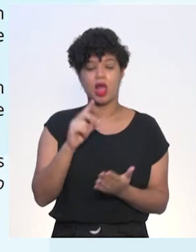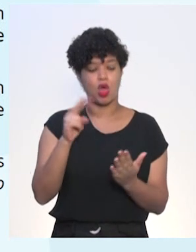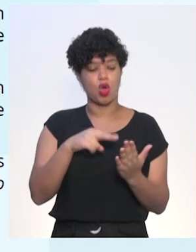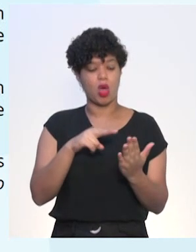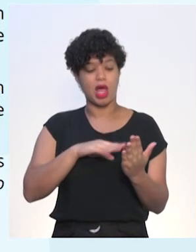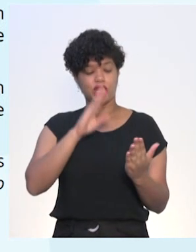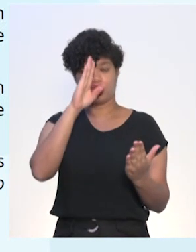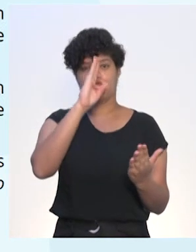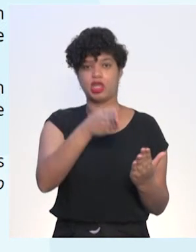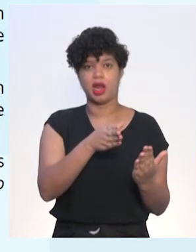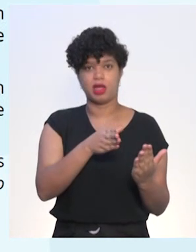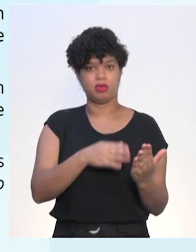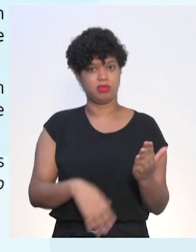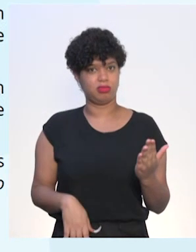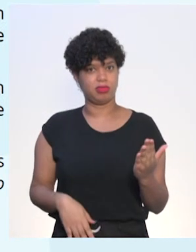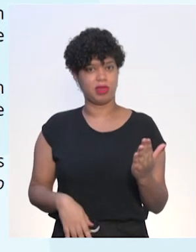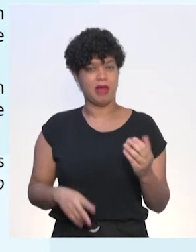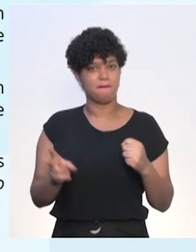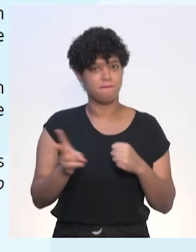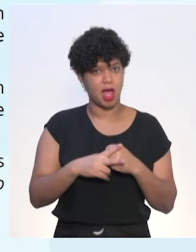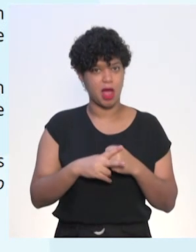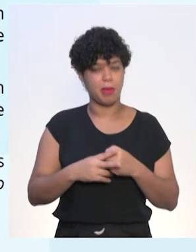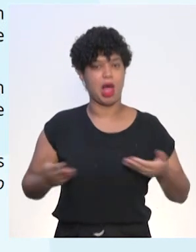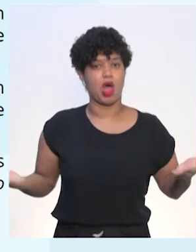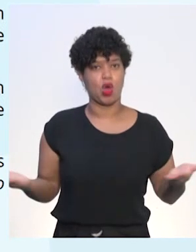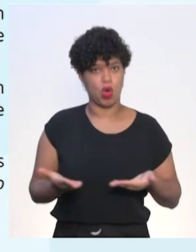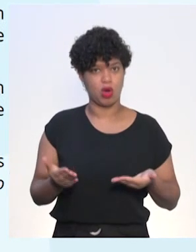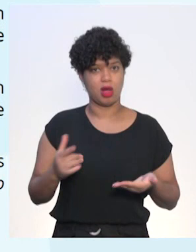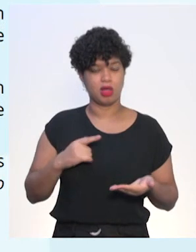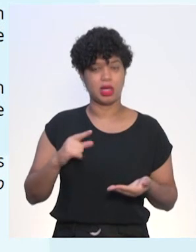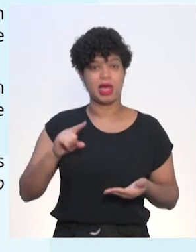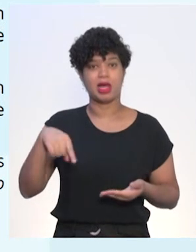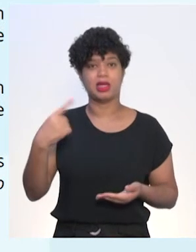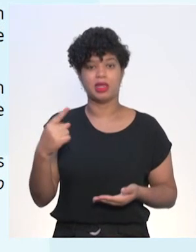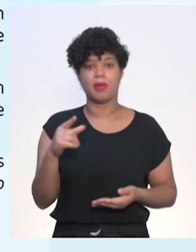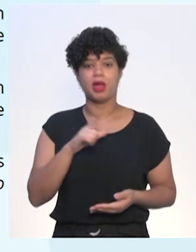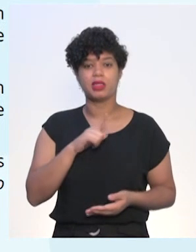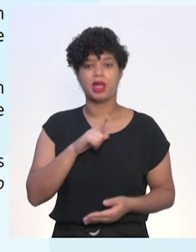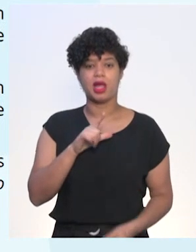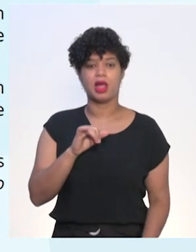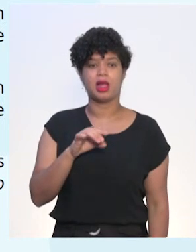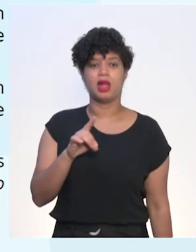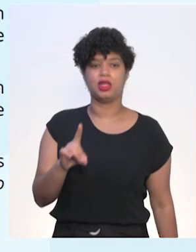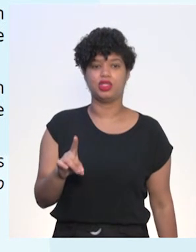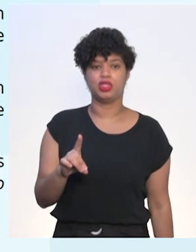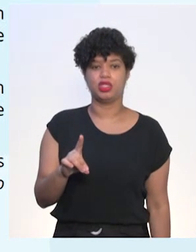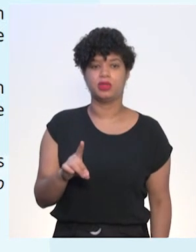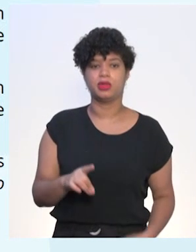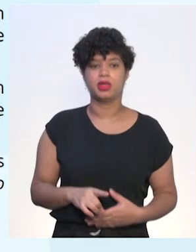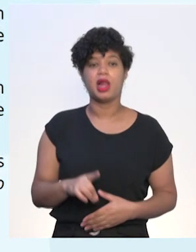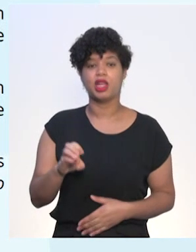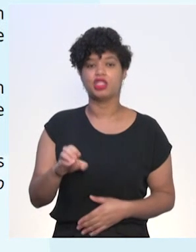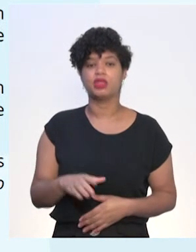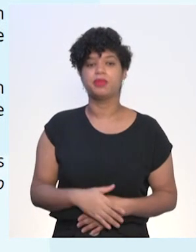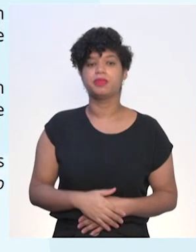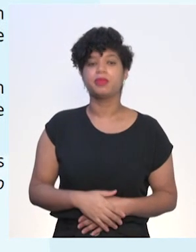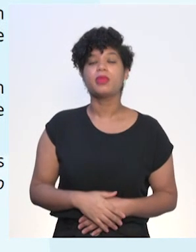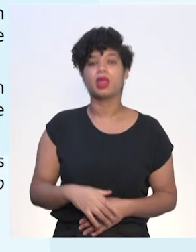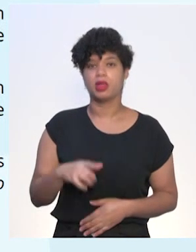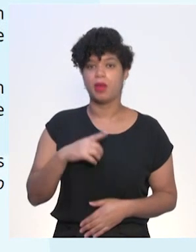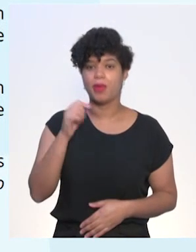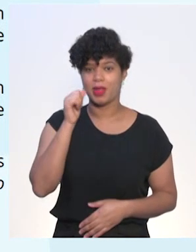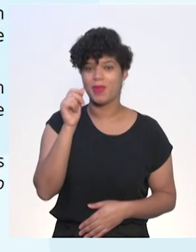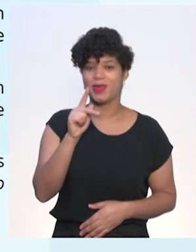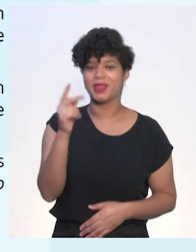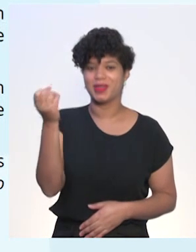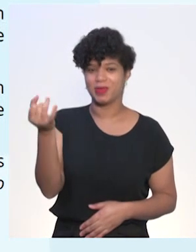objetiva e com verbos sempre no presente e seguida de um lide na semana na aula passada uma pro já até